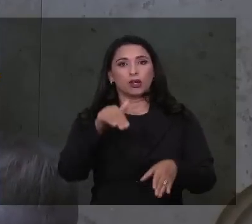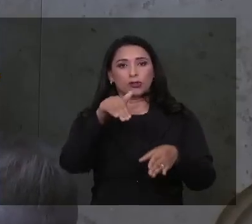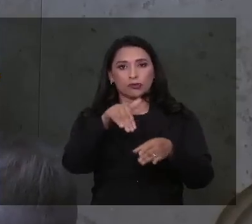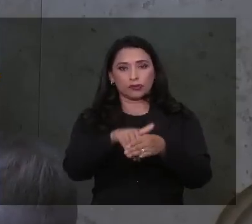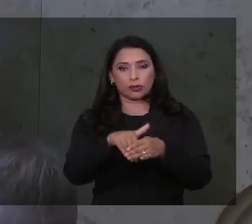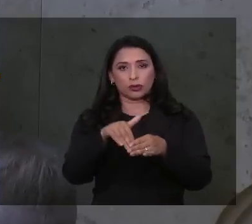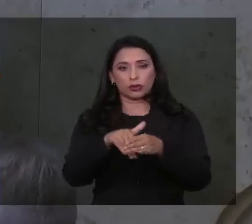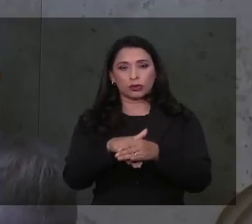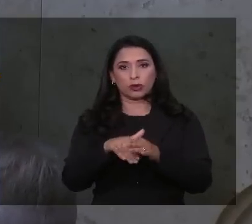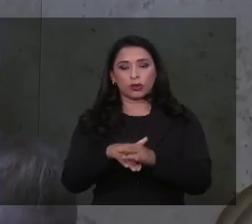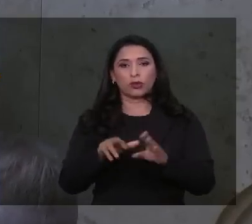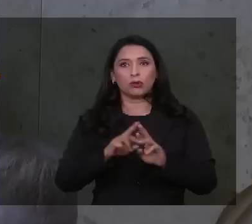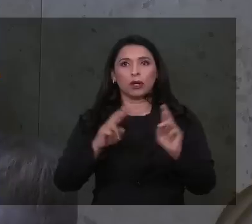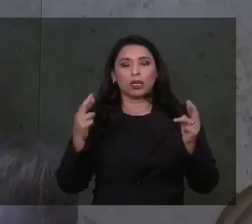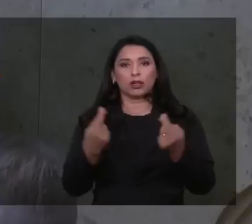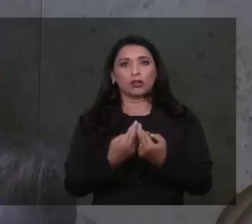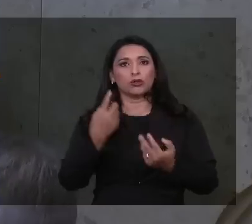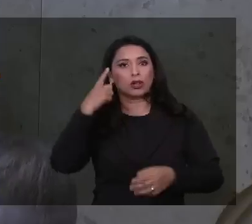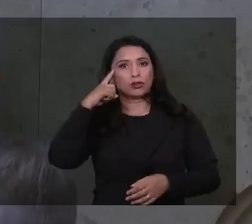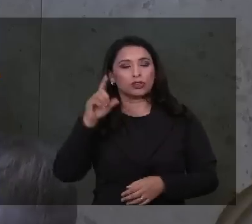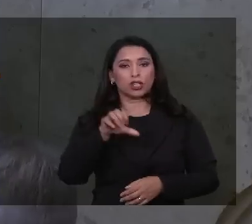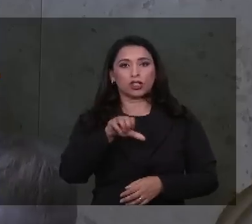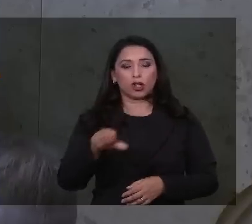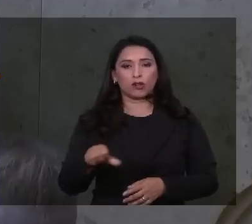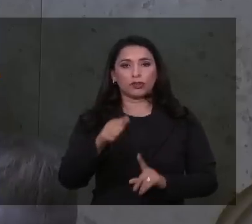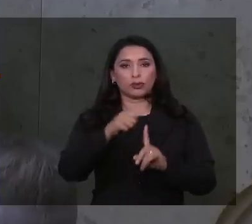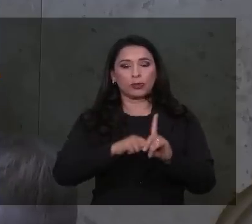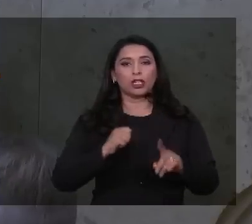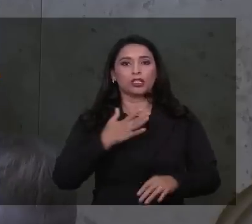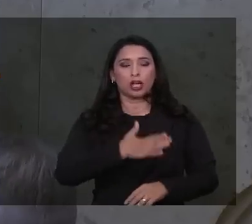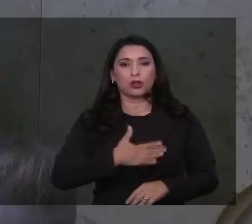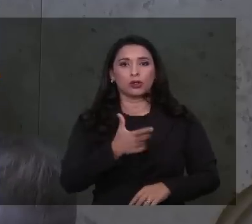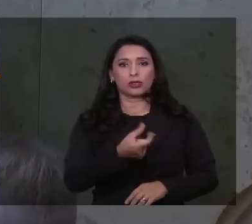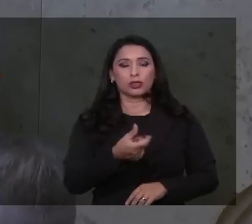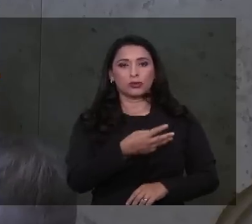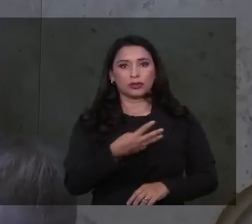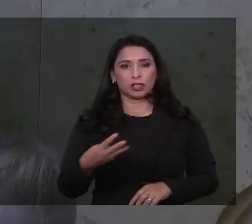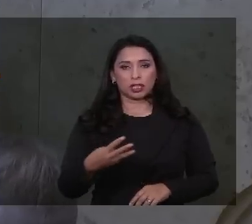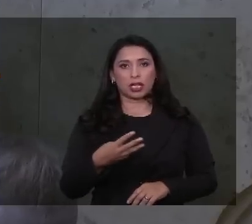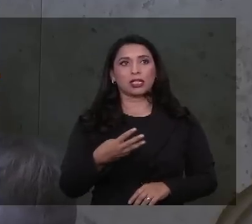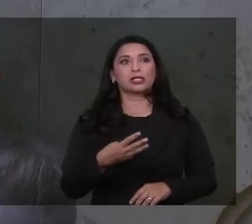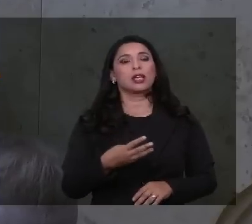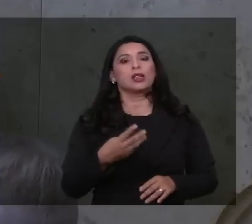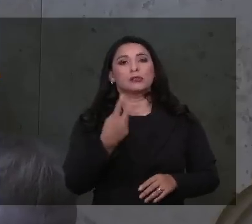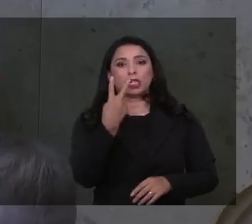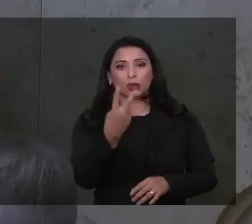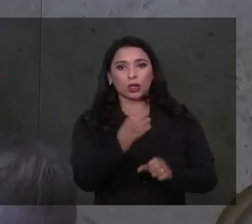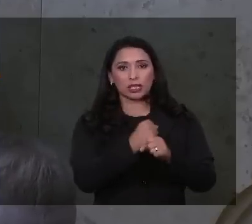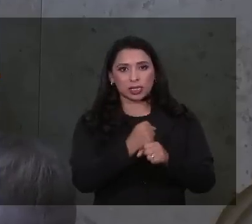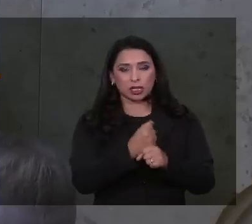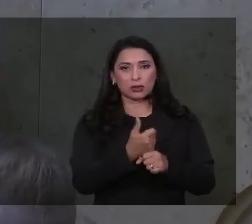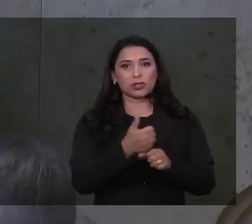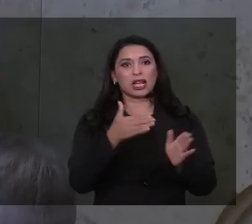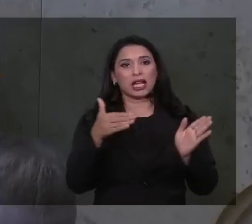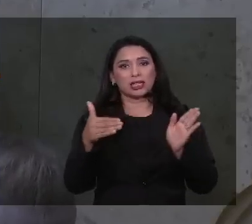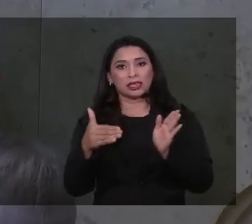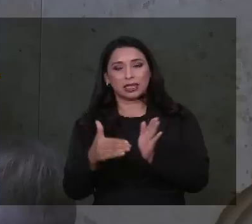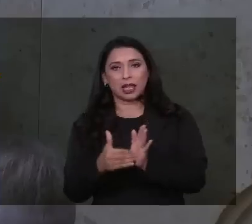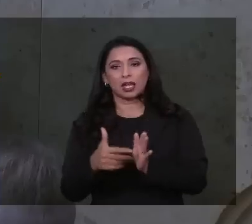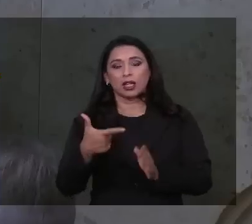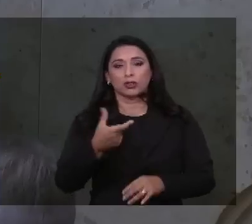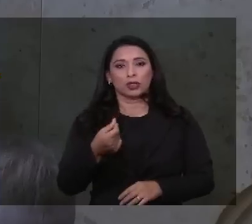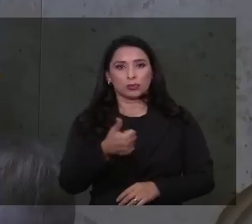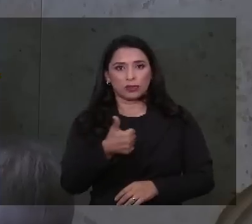em sessão de 9 de agosto de 2023 para o biênio de 2023 a 2025, entrando